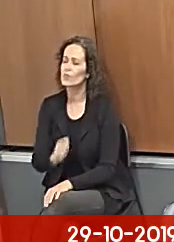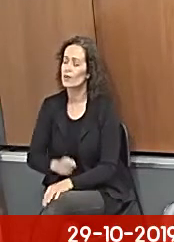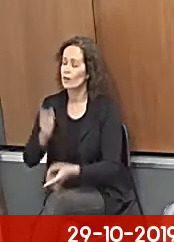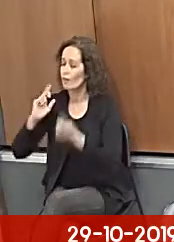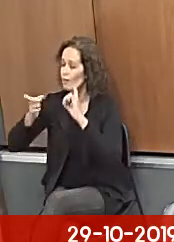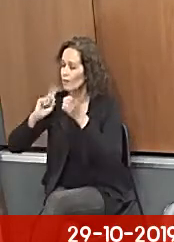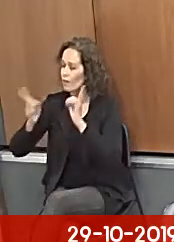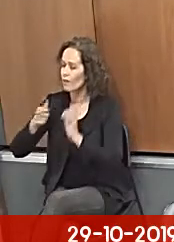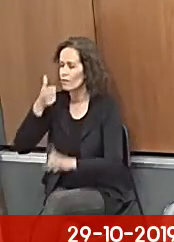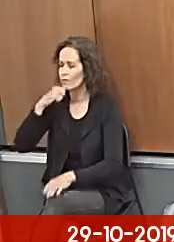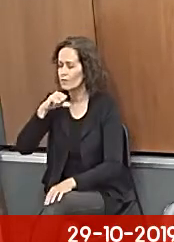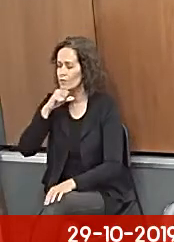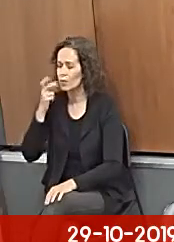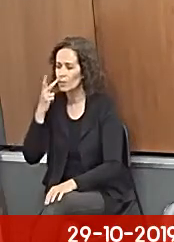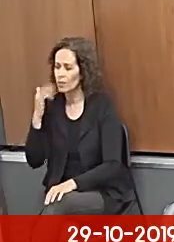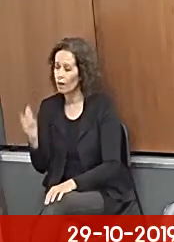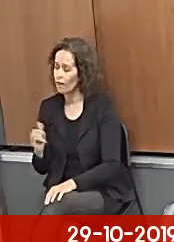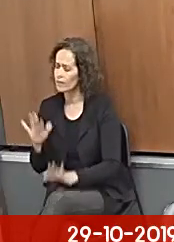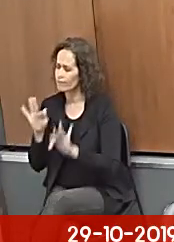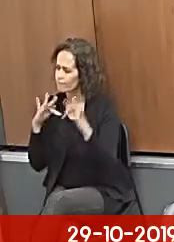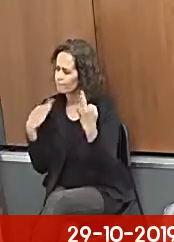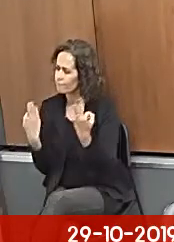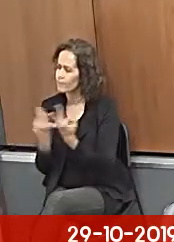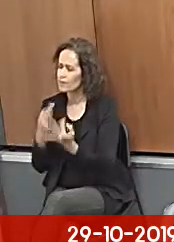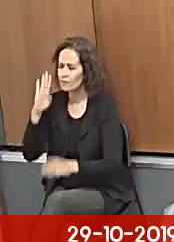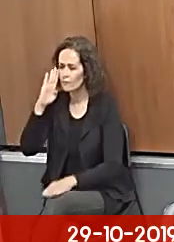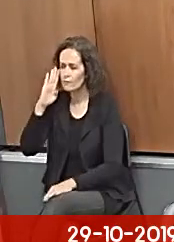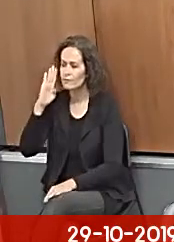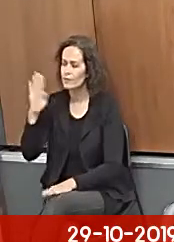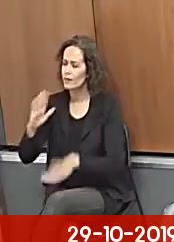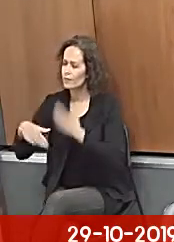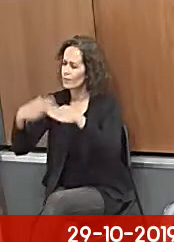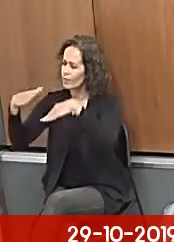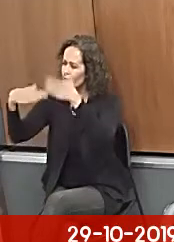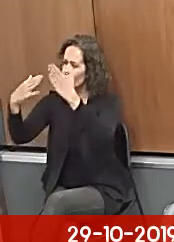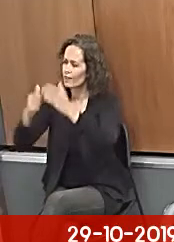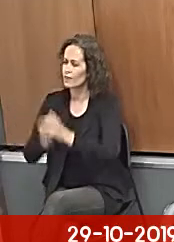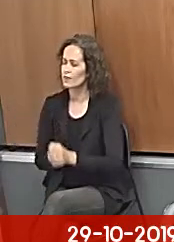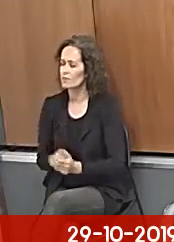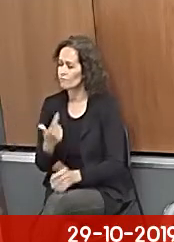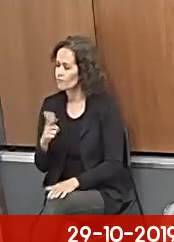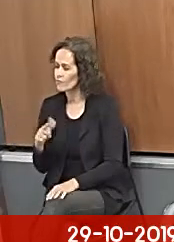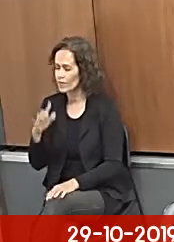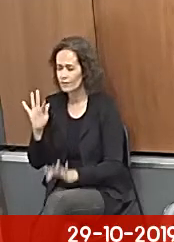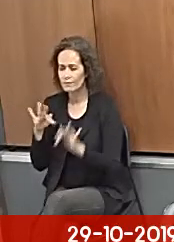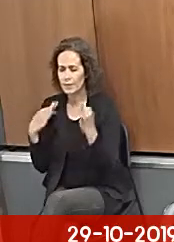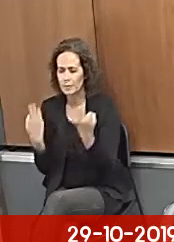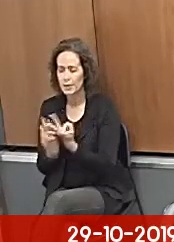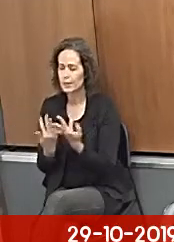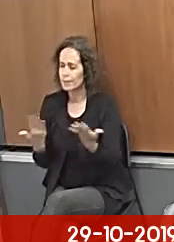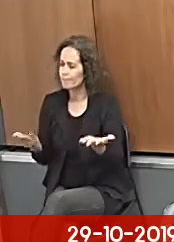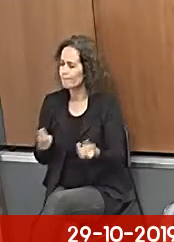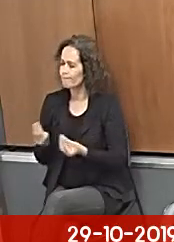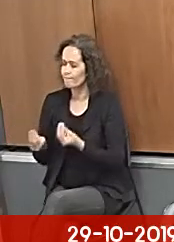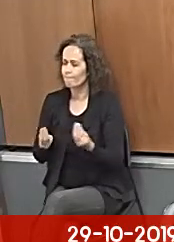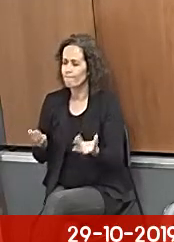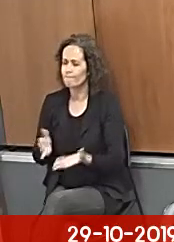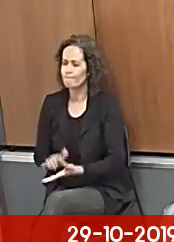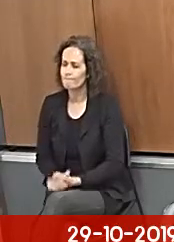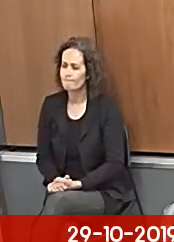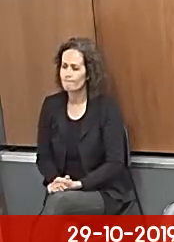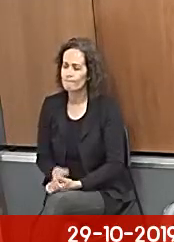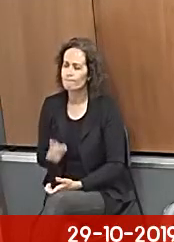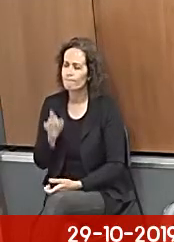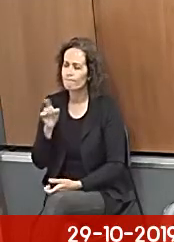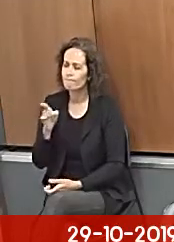reuniões de pais. A gente entende que a família é fundamental no processo. Sem a família, a gente não anda, né? Isso aí é uma